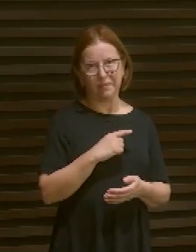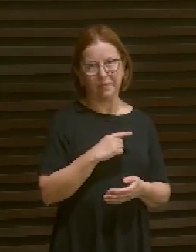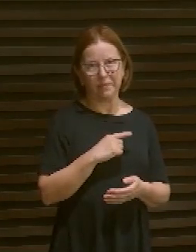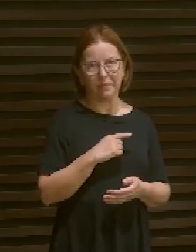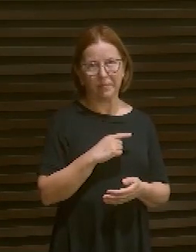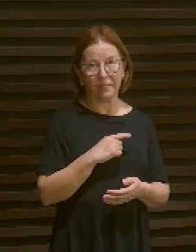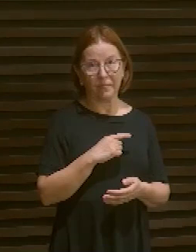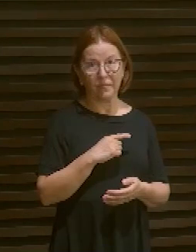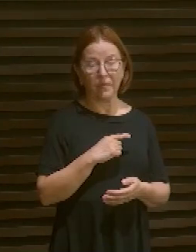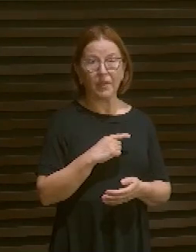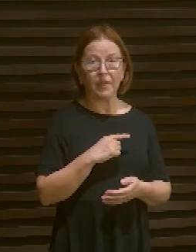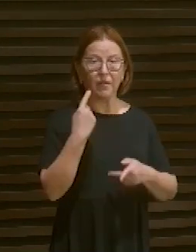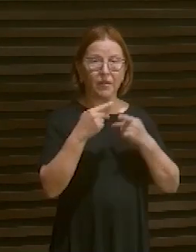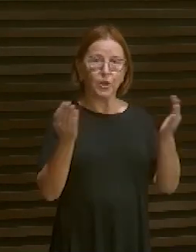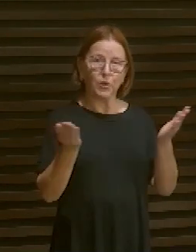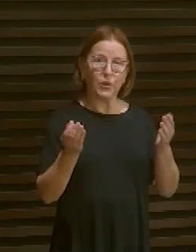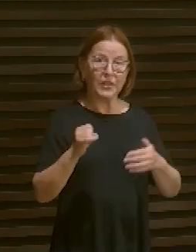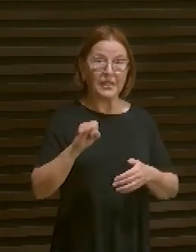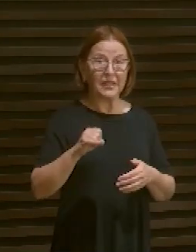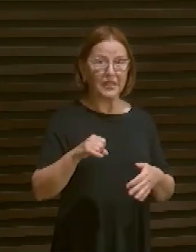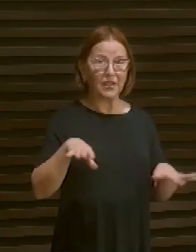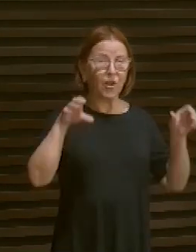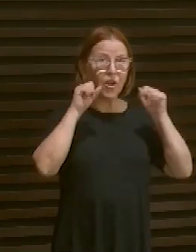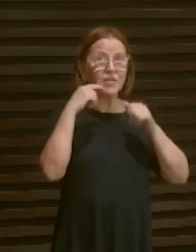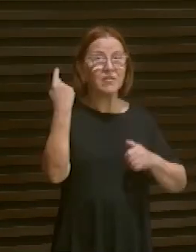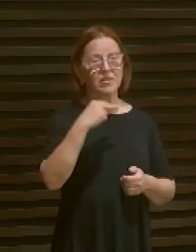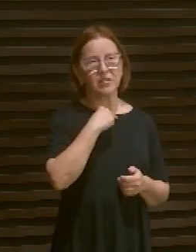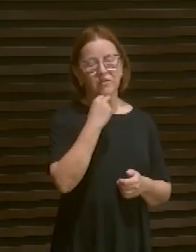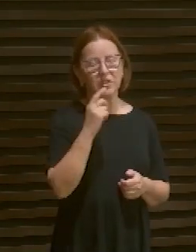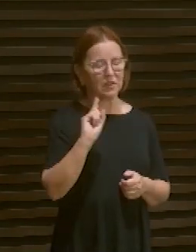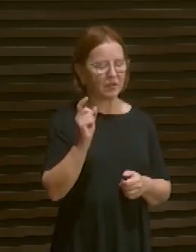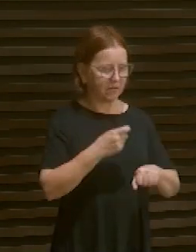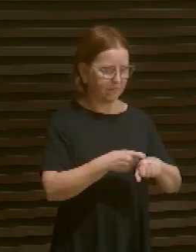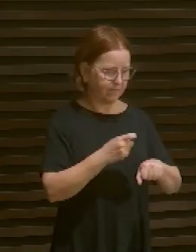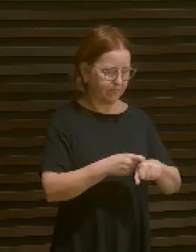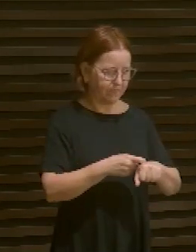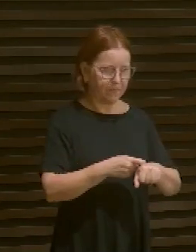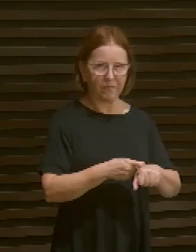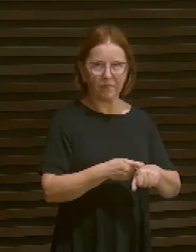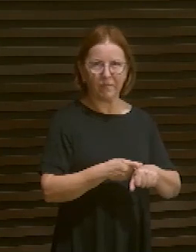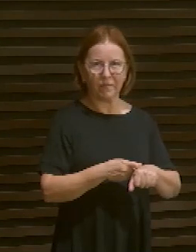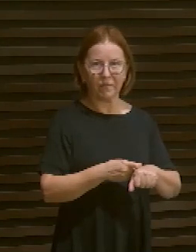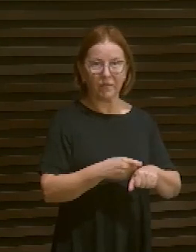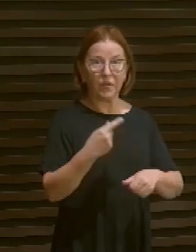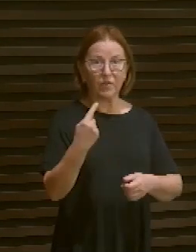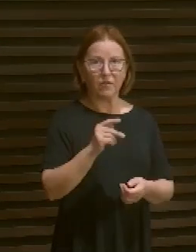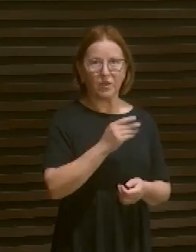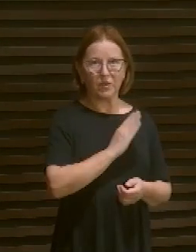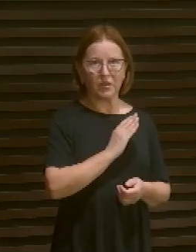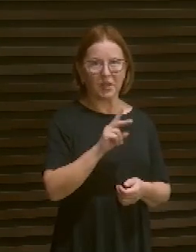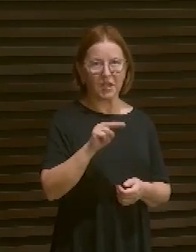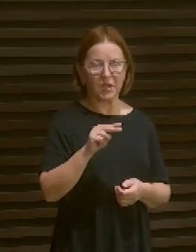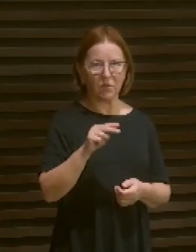diz hoje, se ouvirdes a sua voz, não endureçais o vosso coração como foi